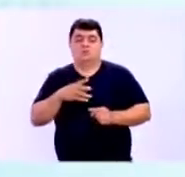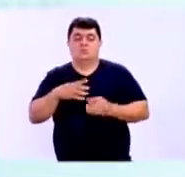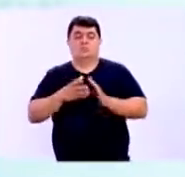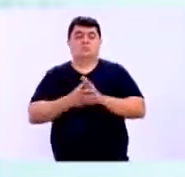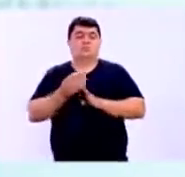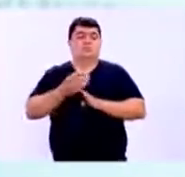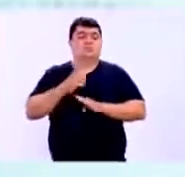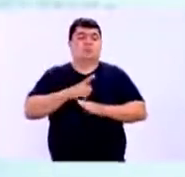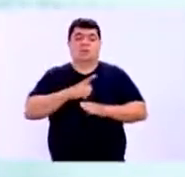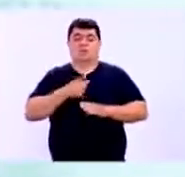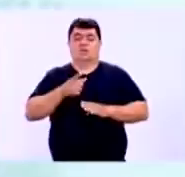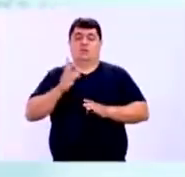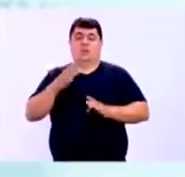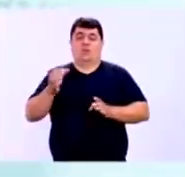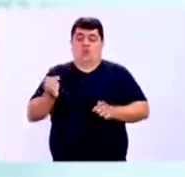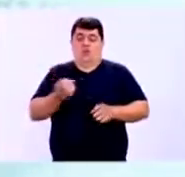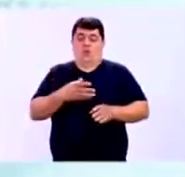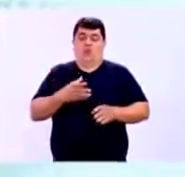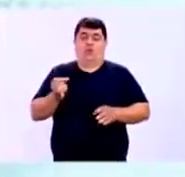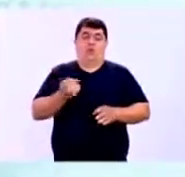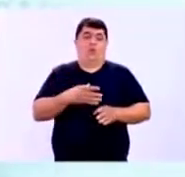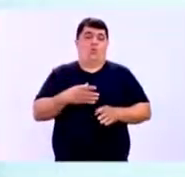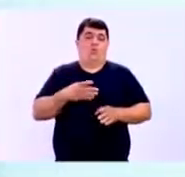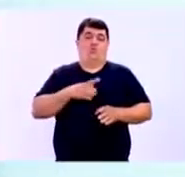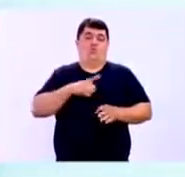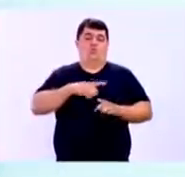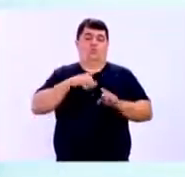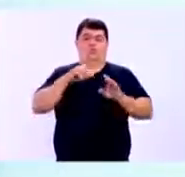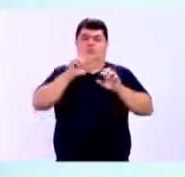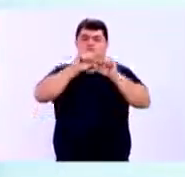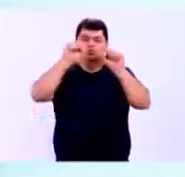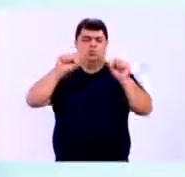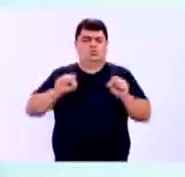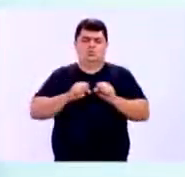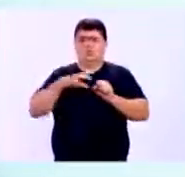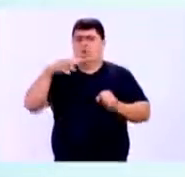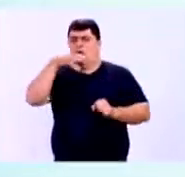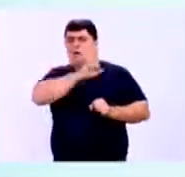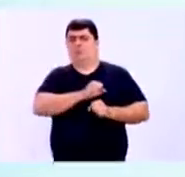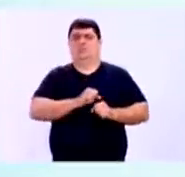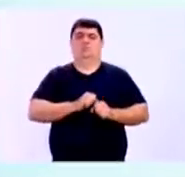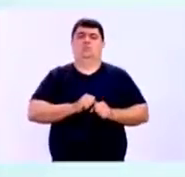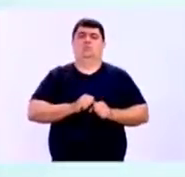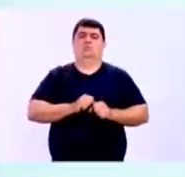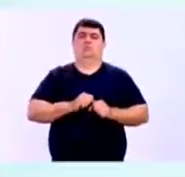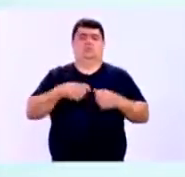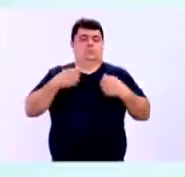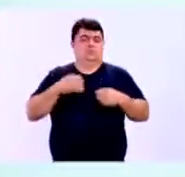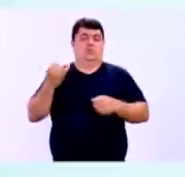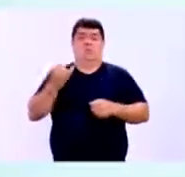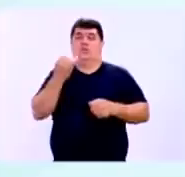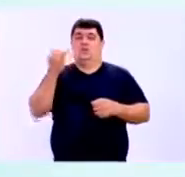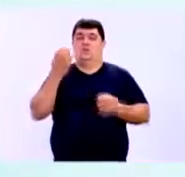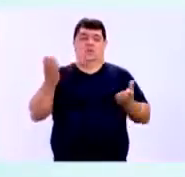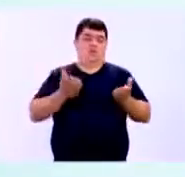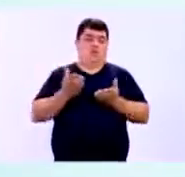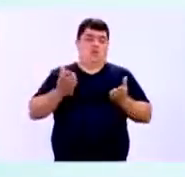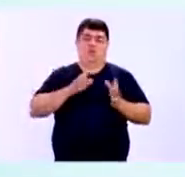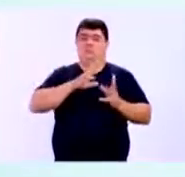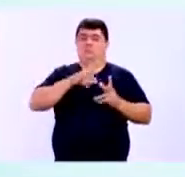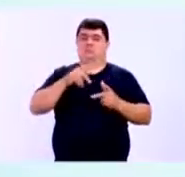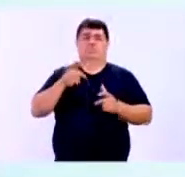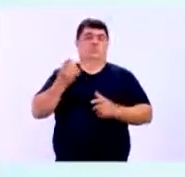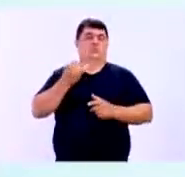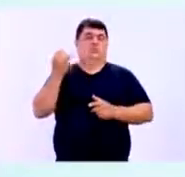um processo atual, um processo real e cada vez mais comum e necessário nesse mundo atual, um mundo